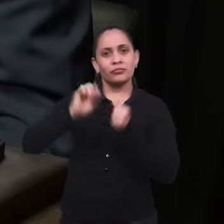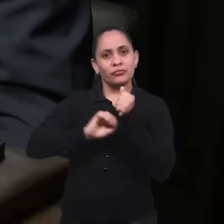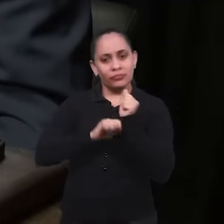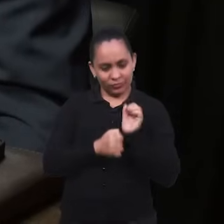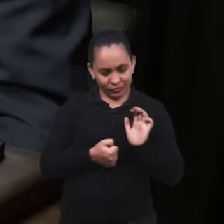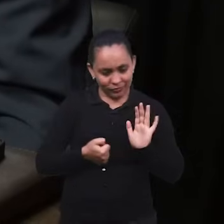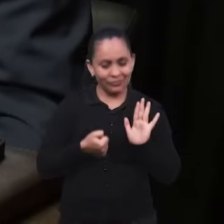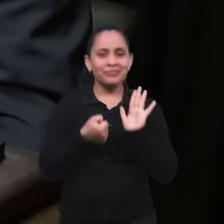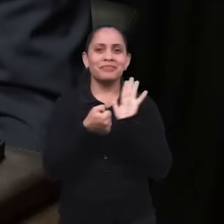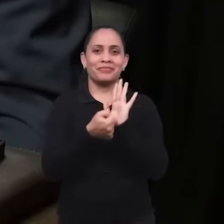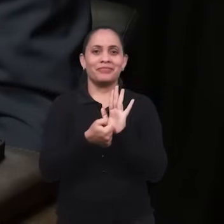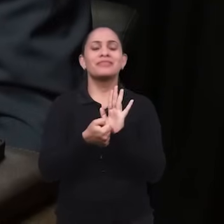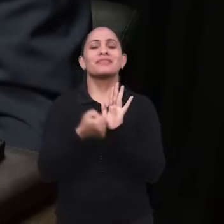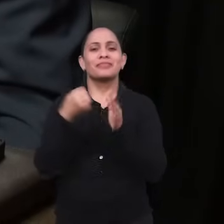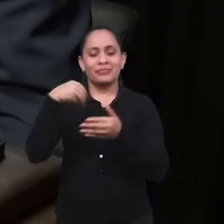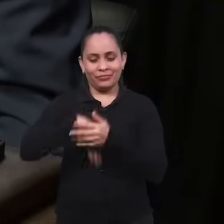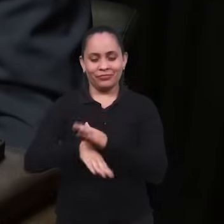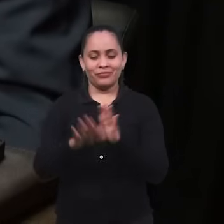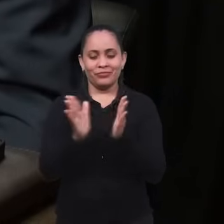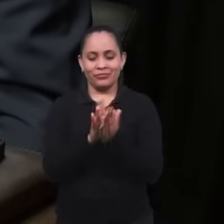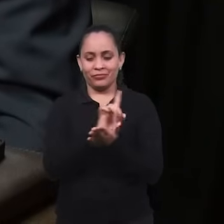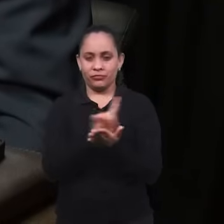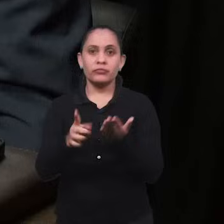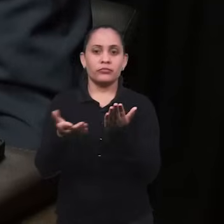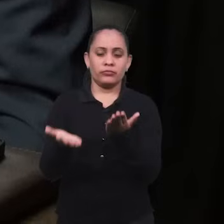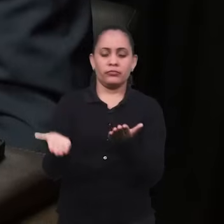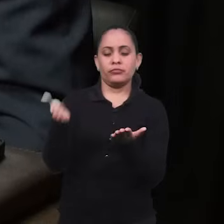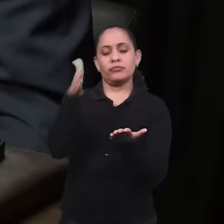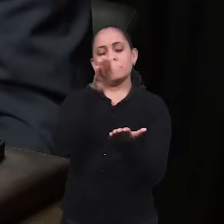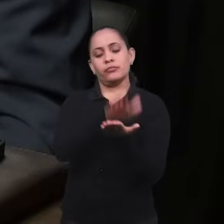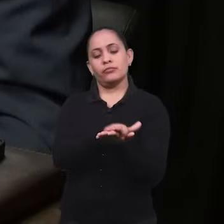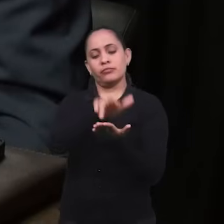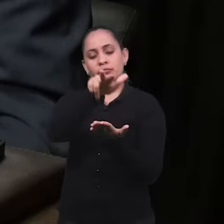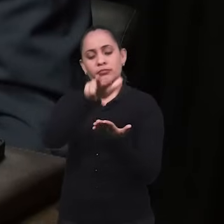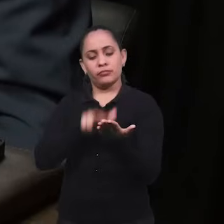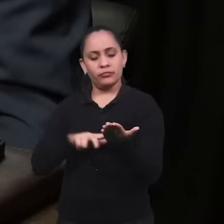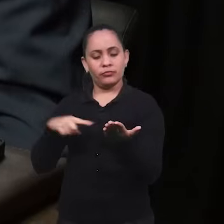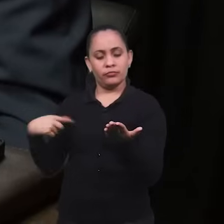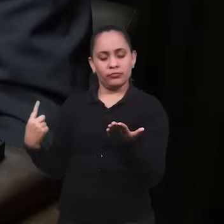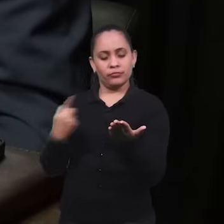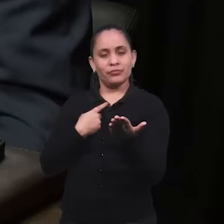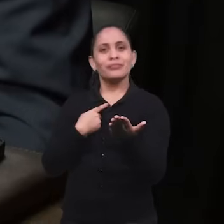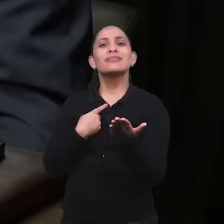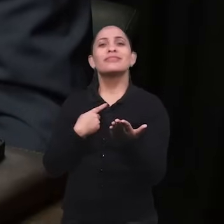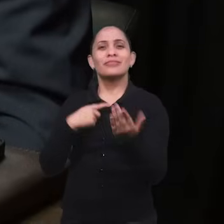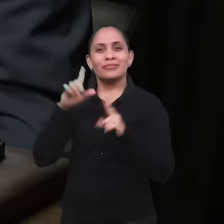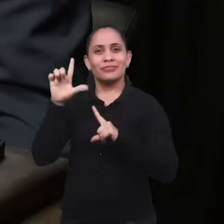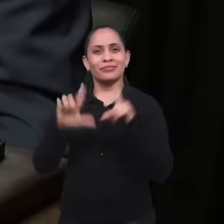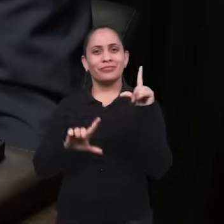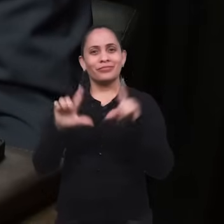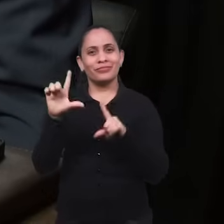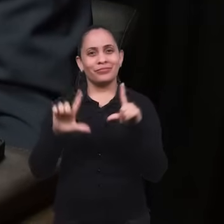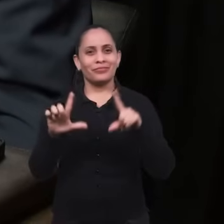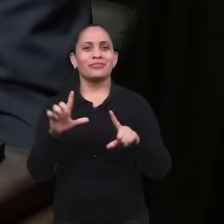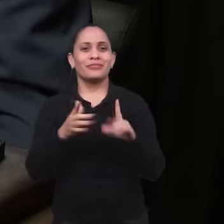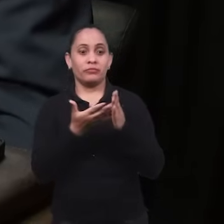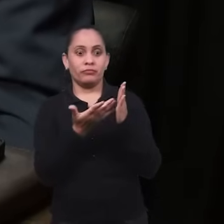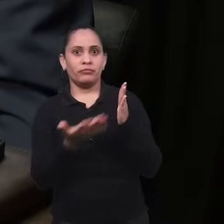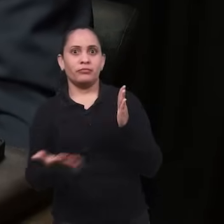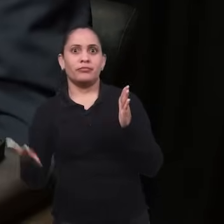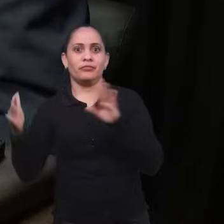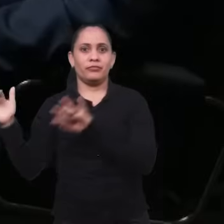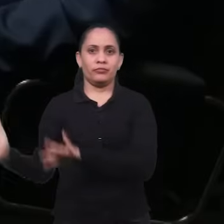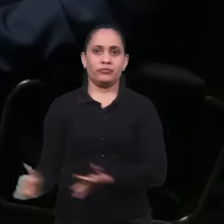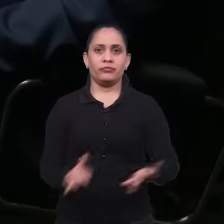esses mistérios que nós encontramos na palavra. E quando cada página que a gente lê é motivo de um programa desse todinho.